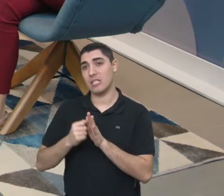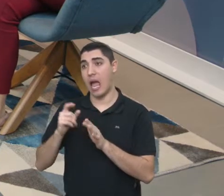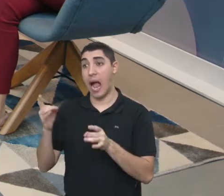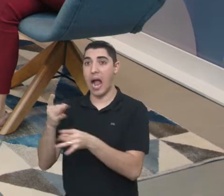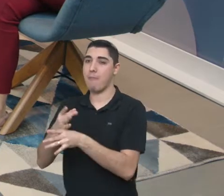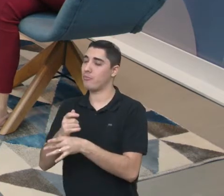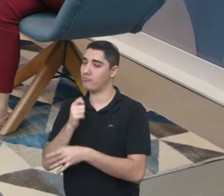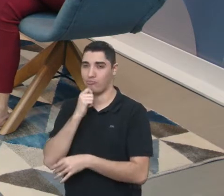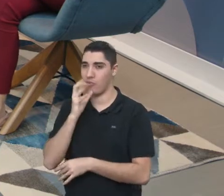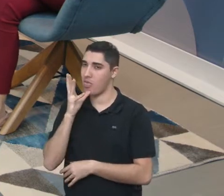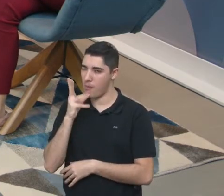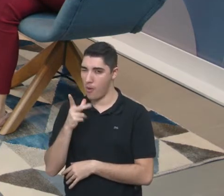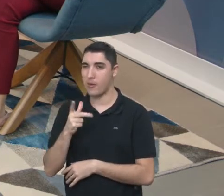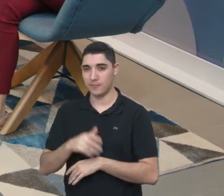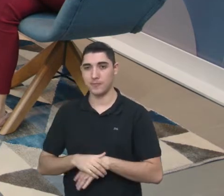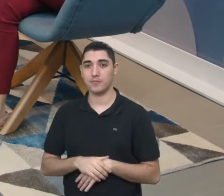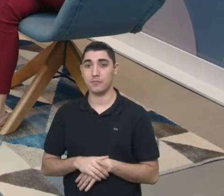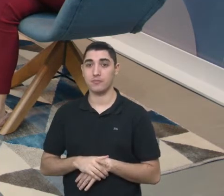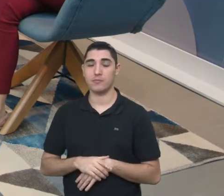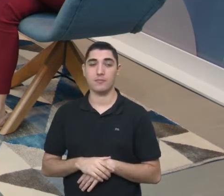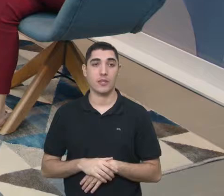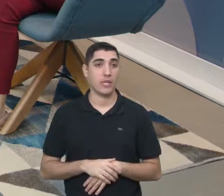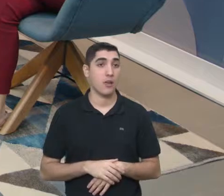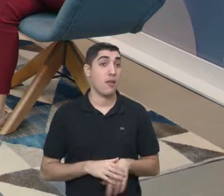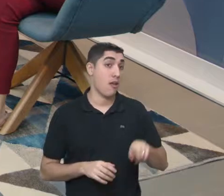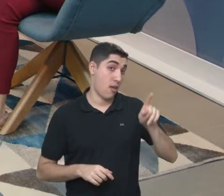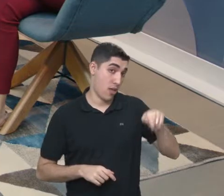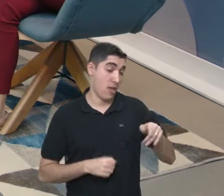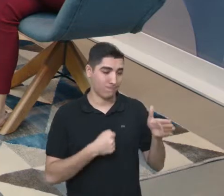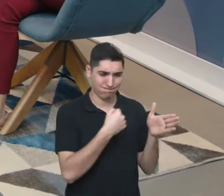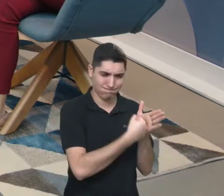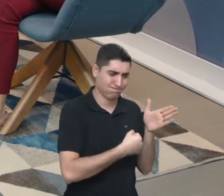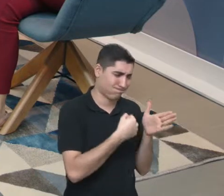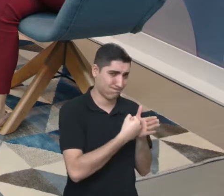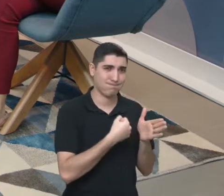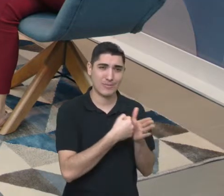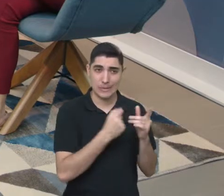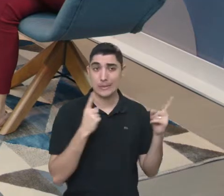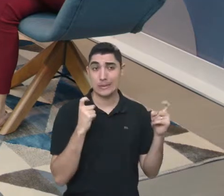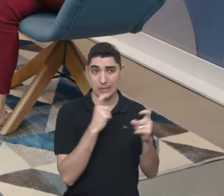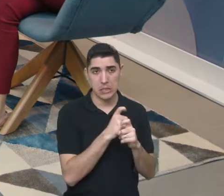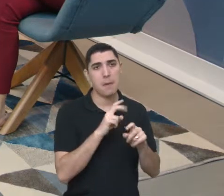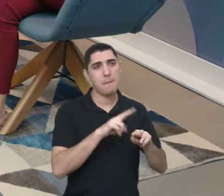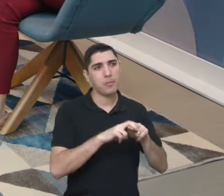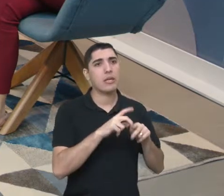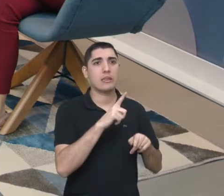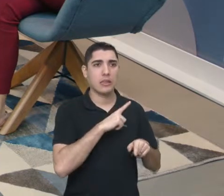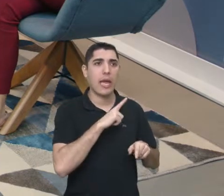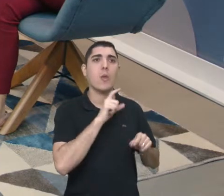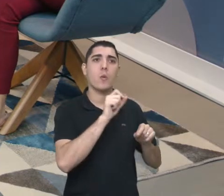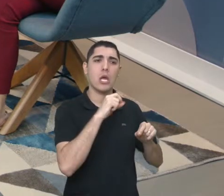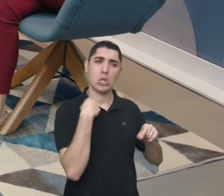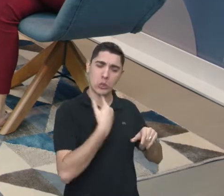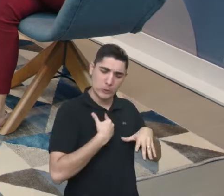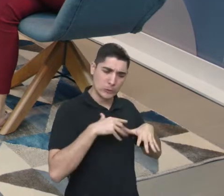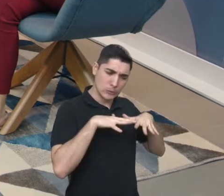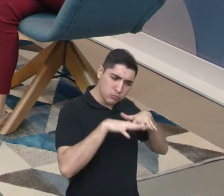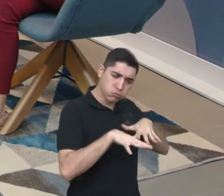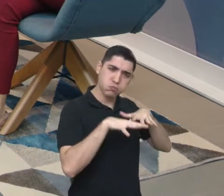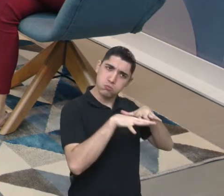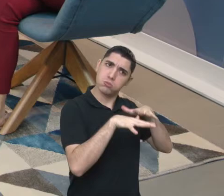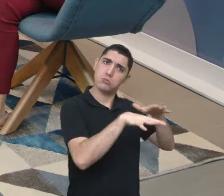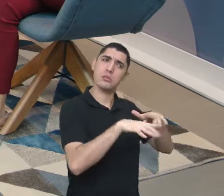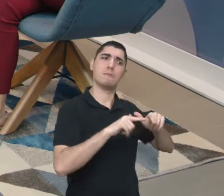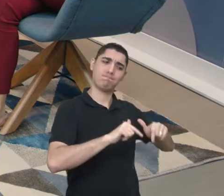está longe de acabar, né? É uma batalha muito grande, porque por mais que a gente tenha todo esse movimento body positive,